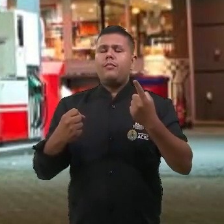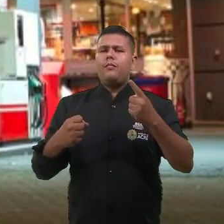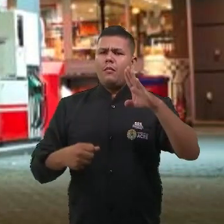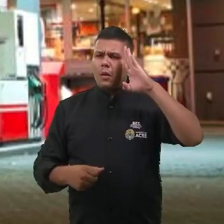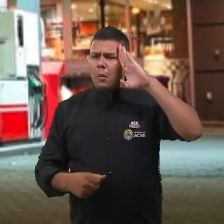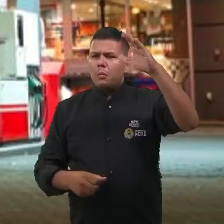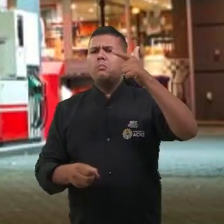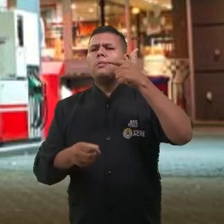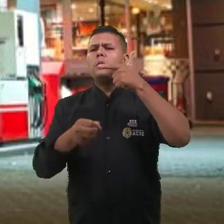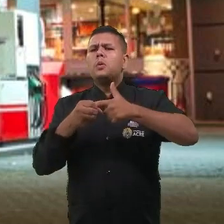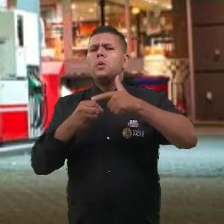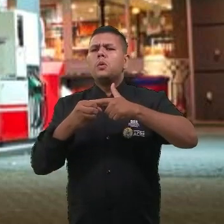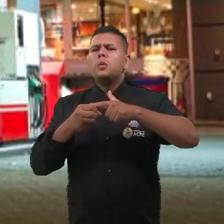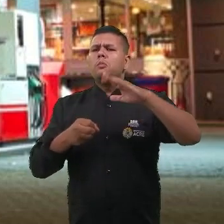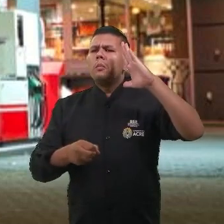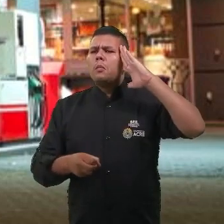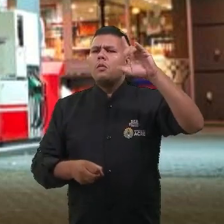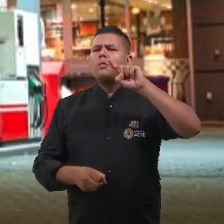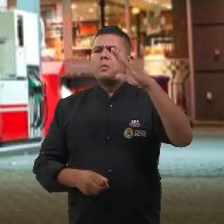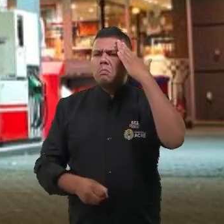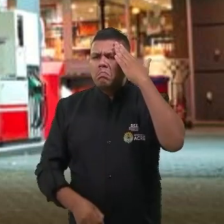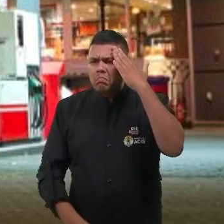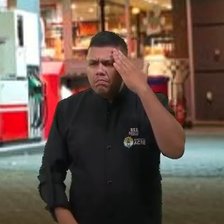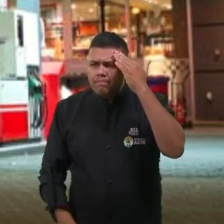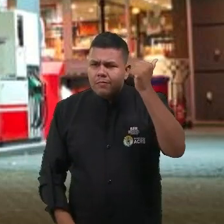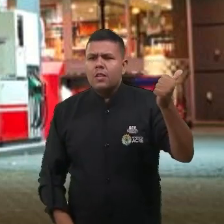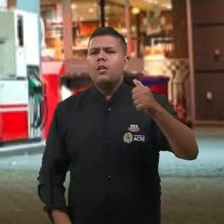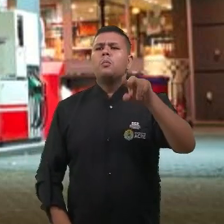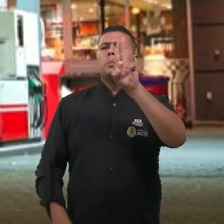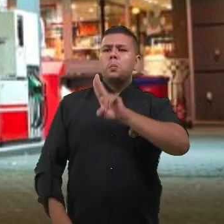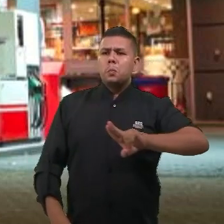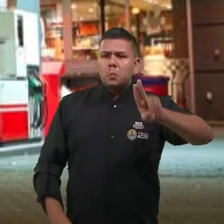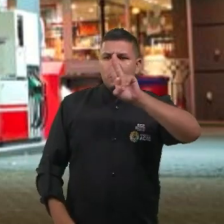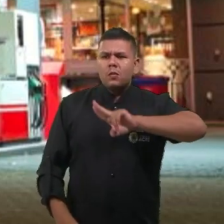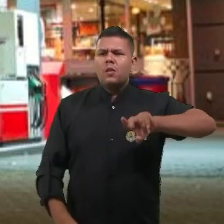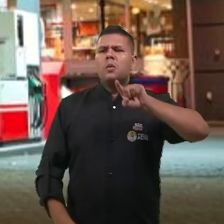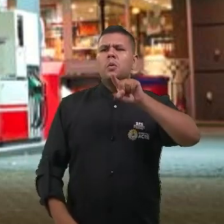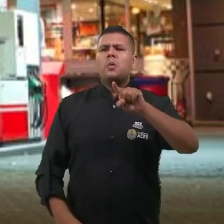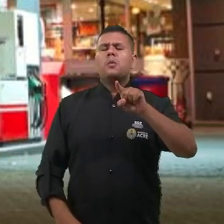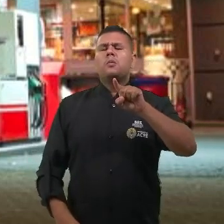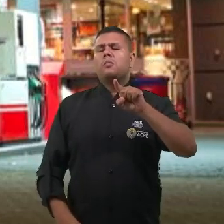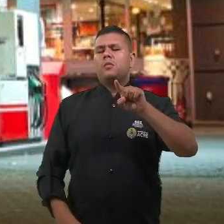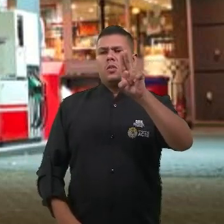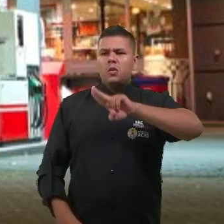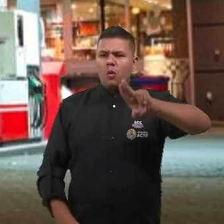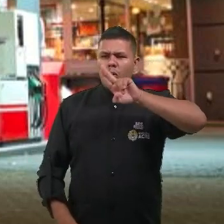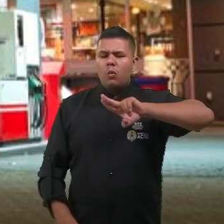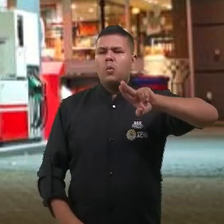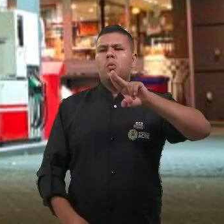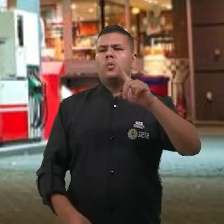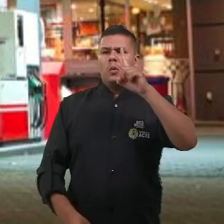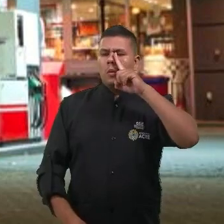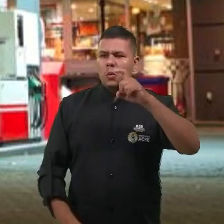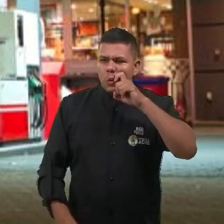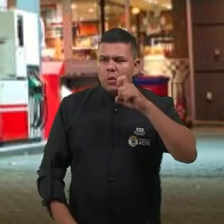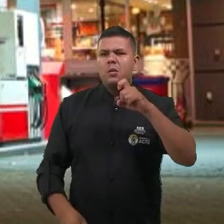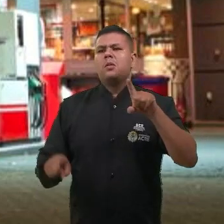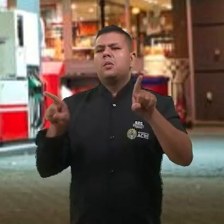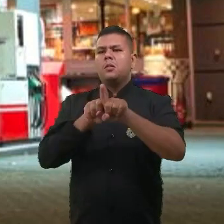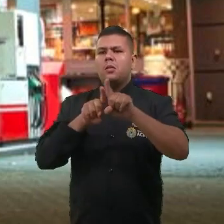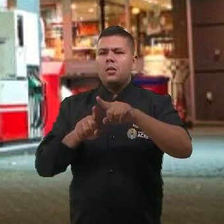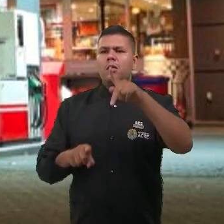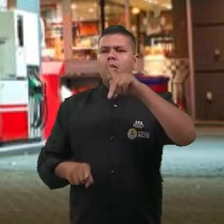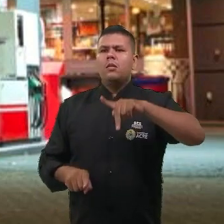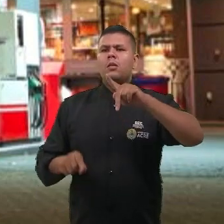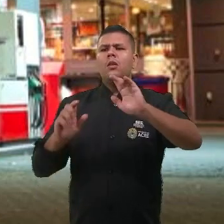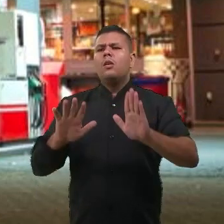aí, você sabe quais os principais combustíveis que é utilizado por você, pelo seu pai, pelos seus professores?